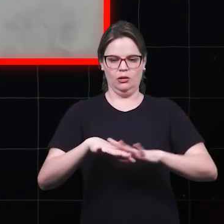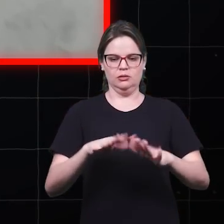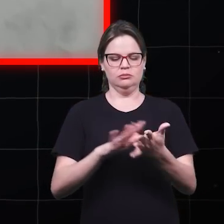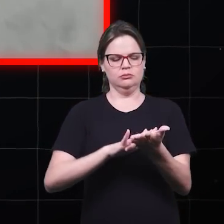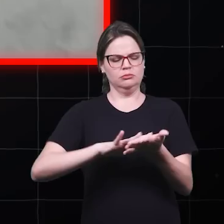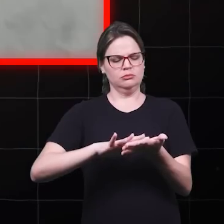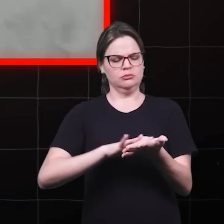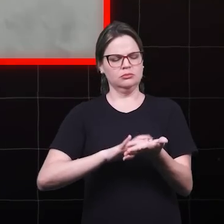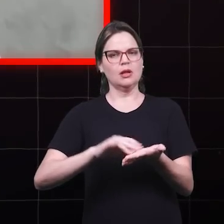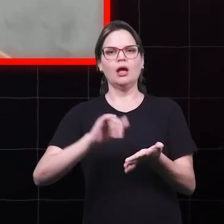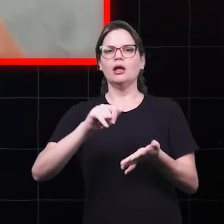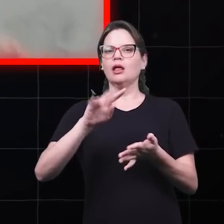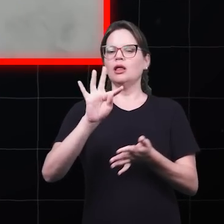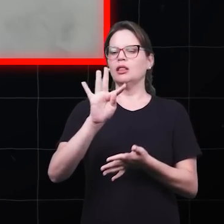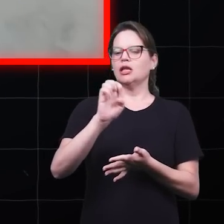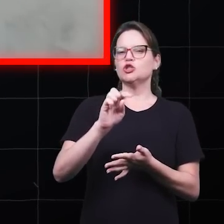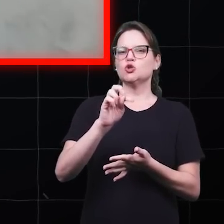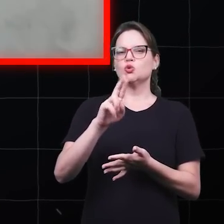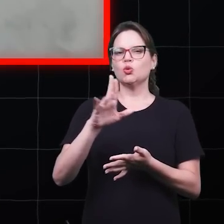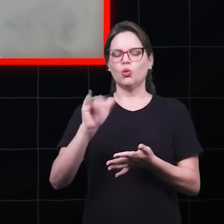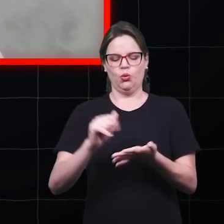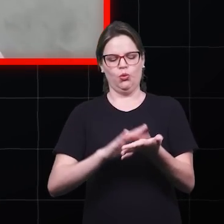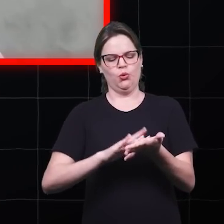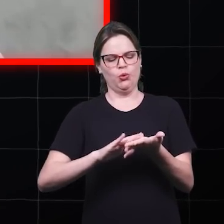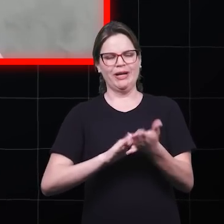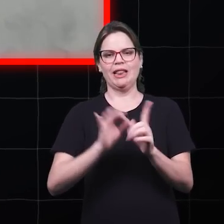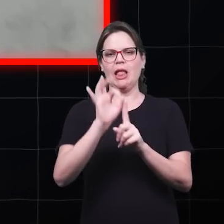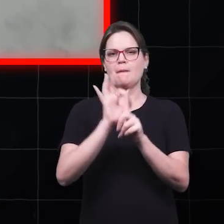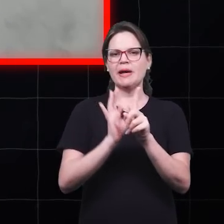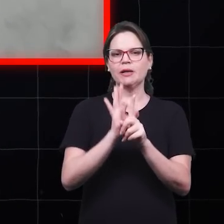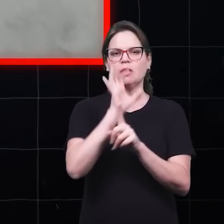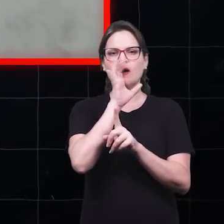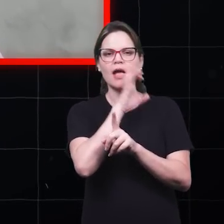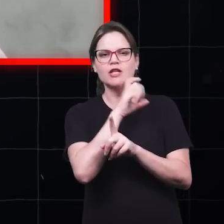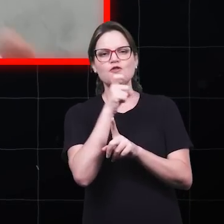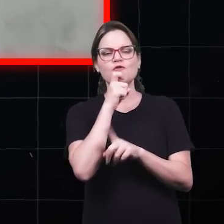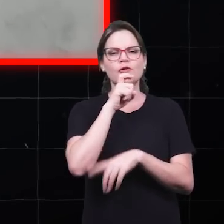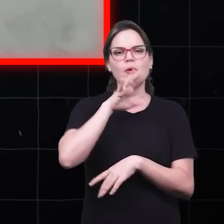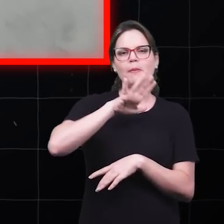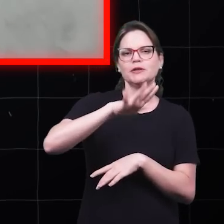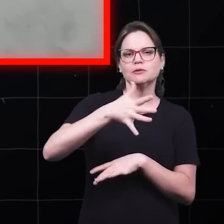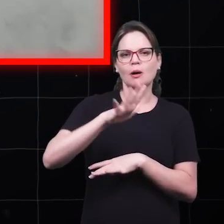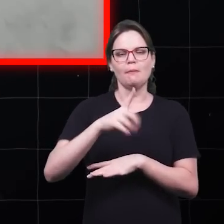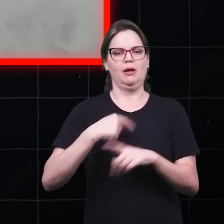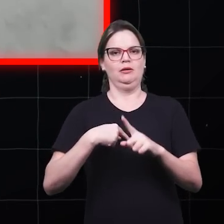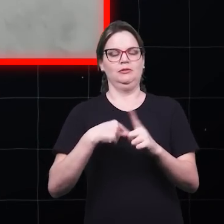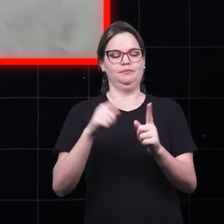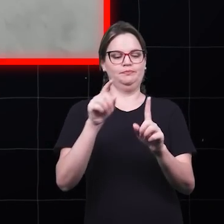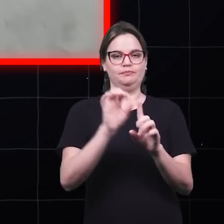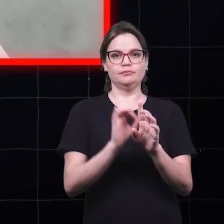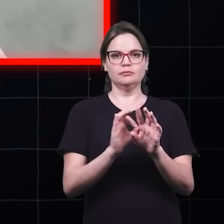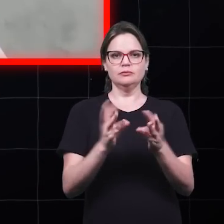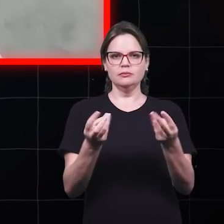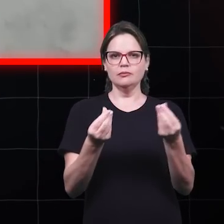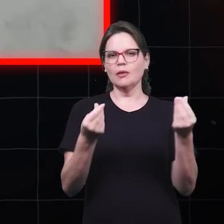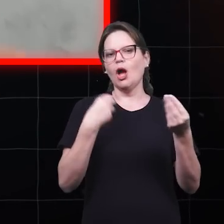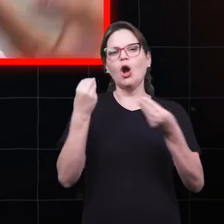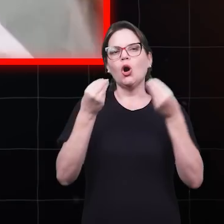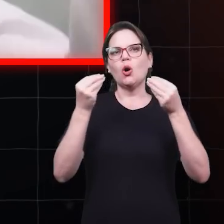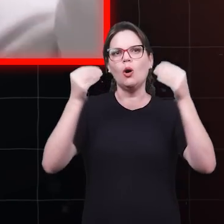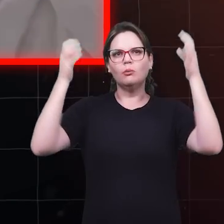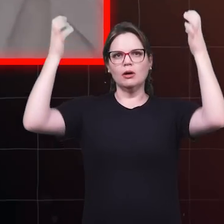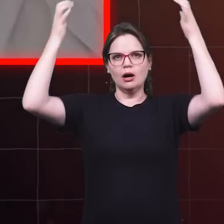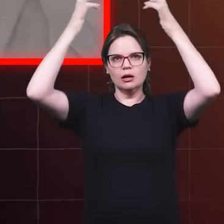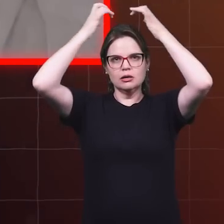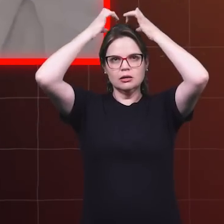que nós identificamos a textura, a temperatura dessa informação, desse objeto. E ela toda é